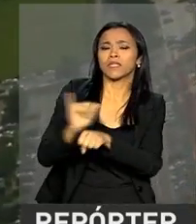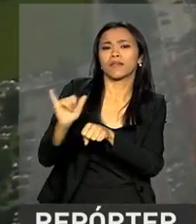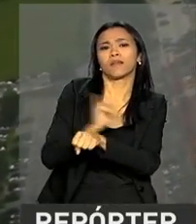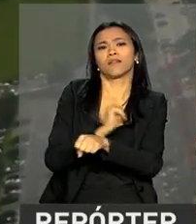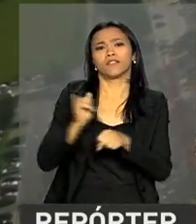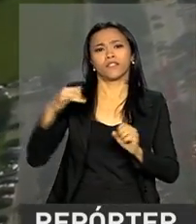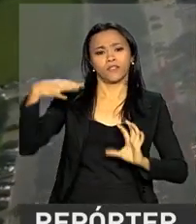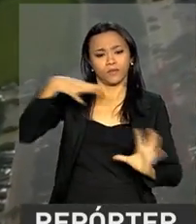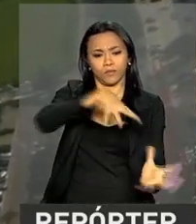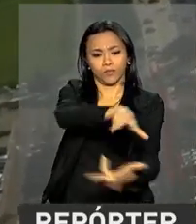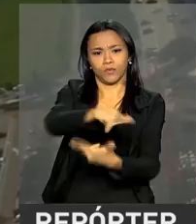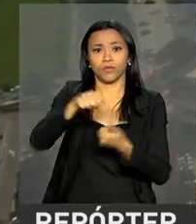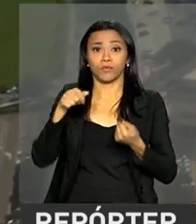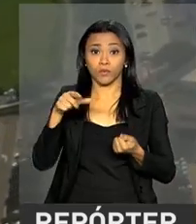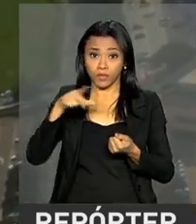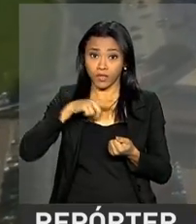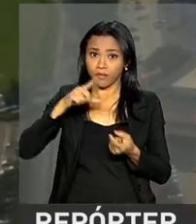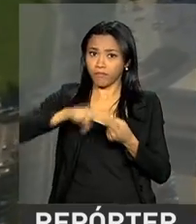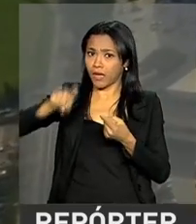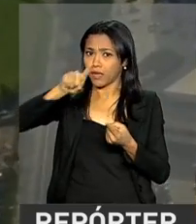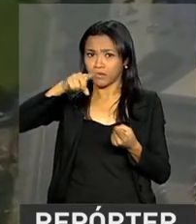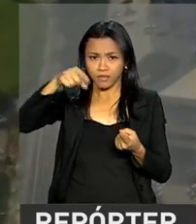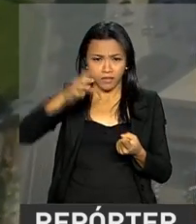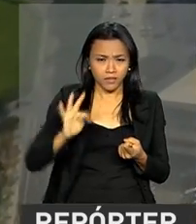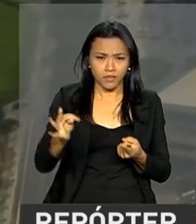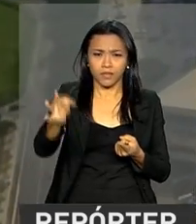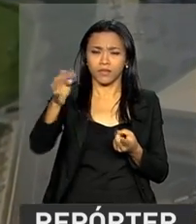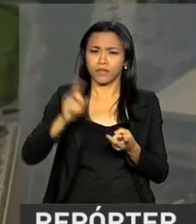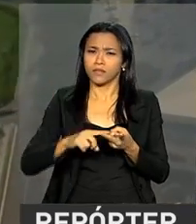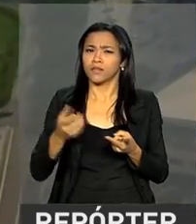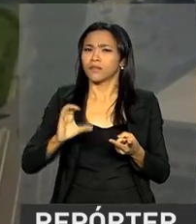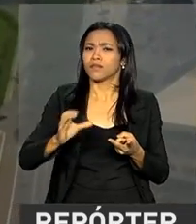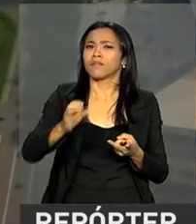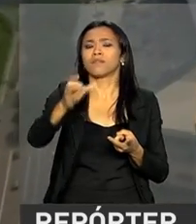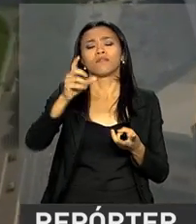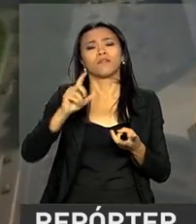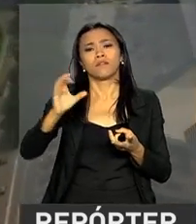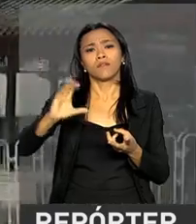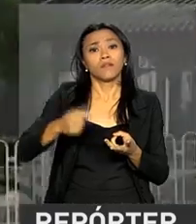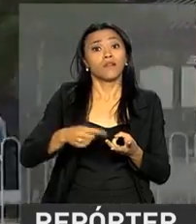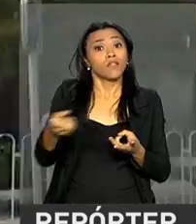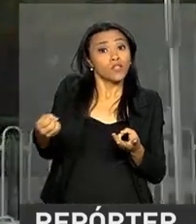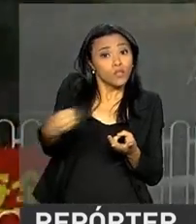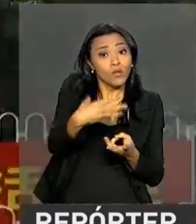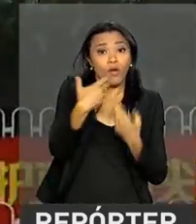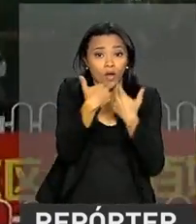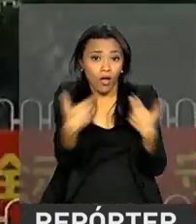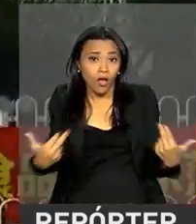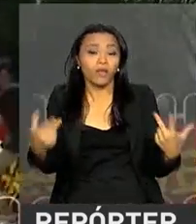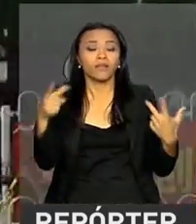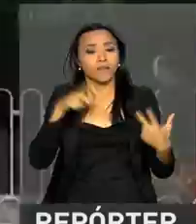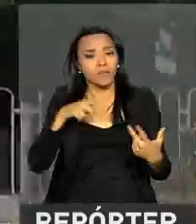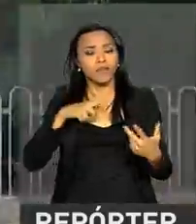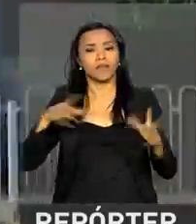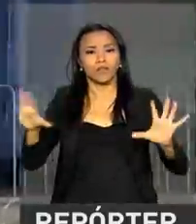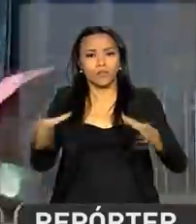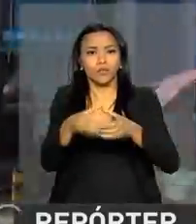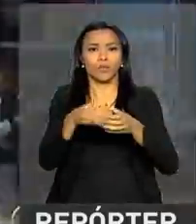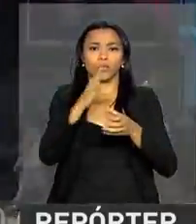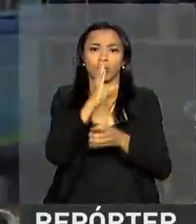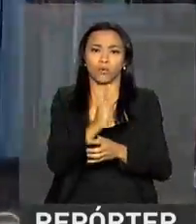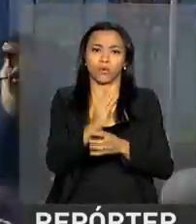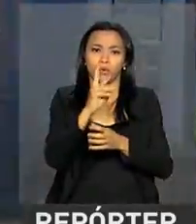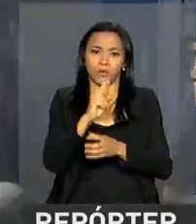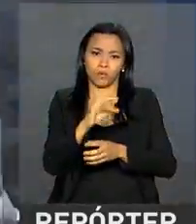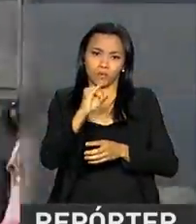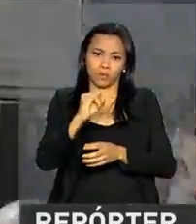nível global cooperam em várias áreas como ciência tecnologia e inovação e coordenam posições dos brics o grupo das